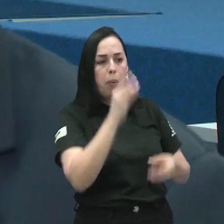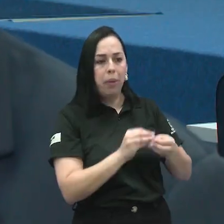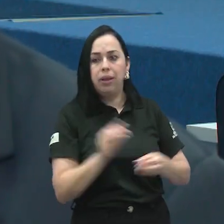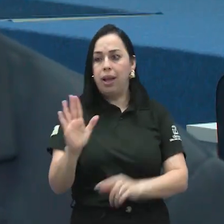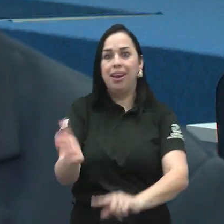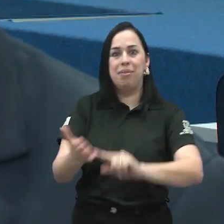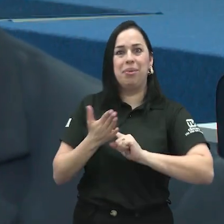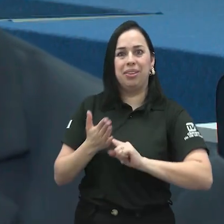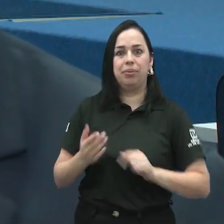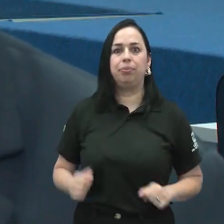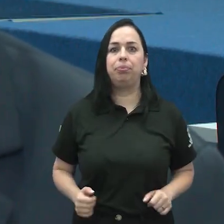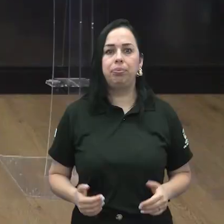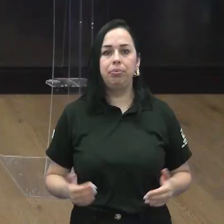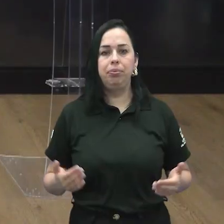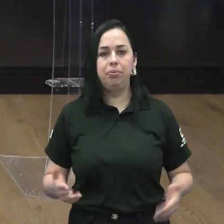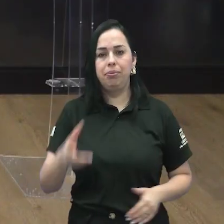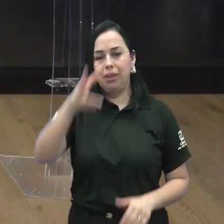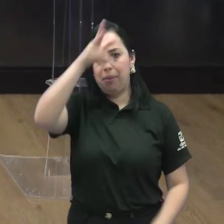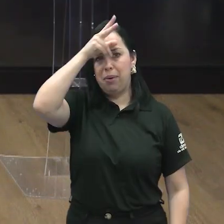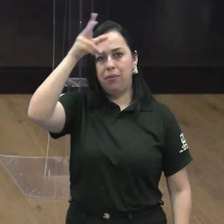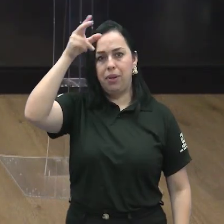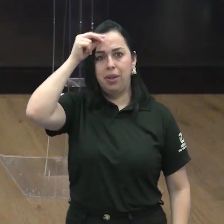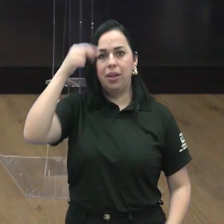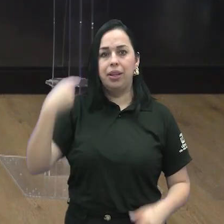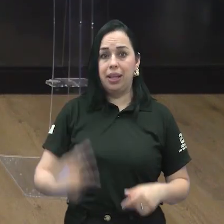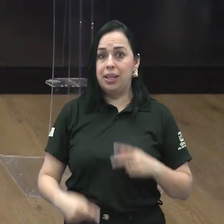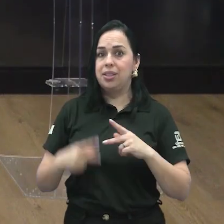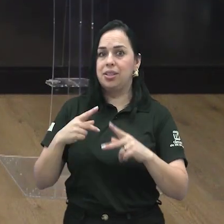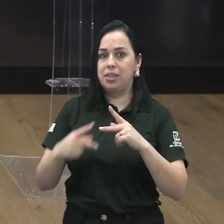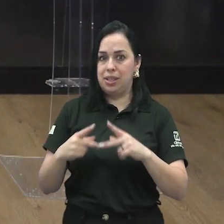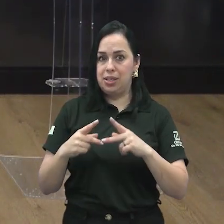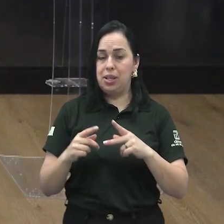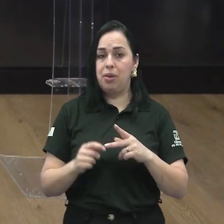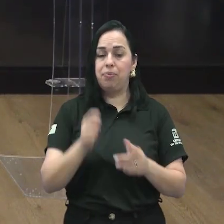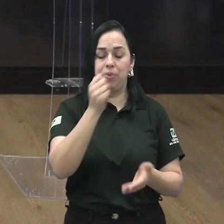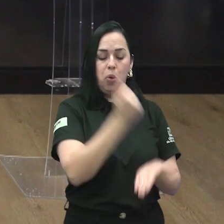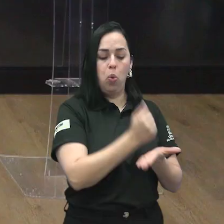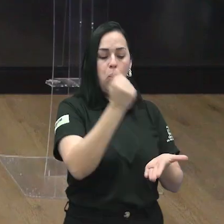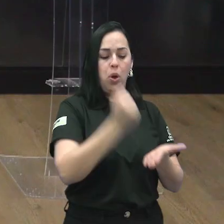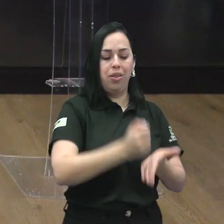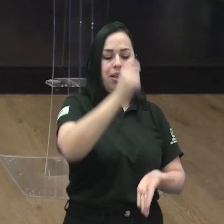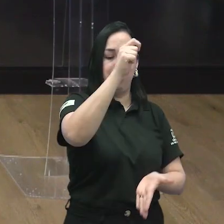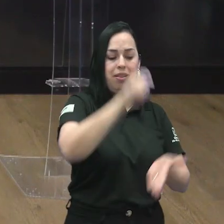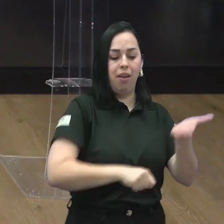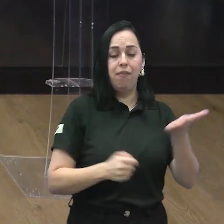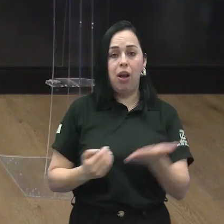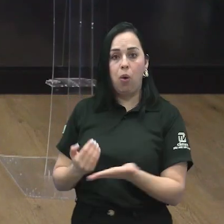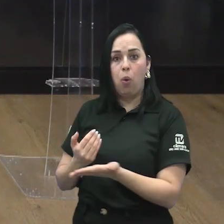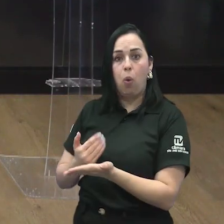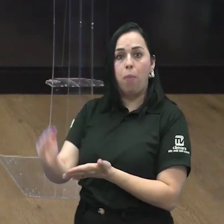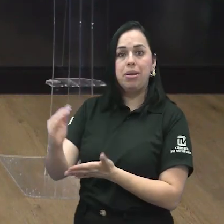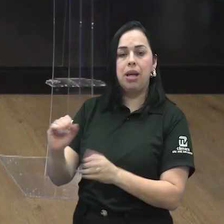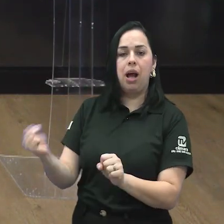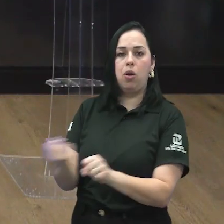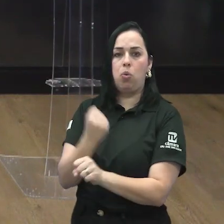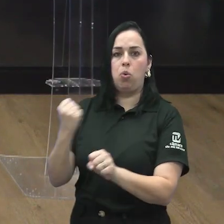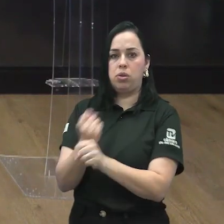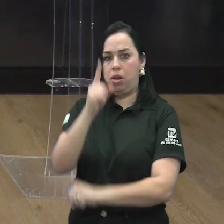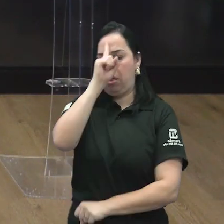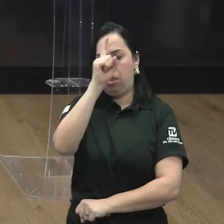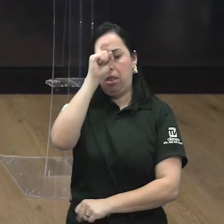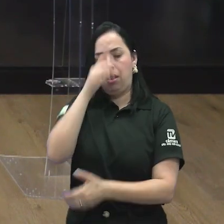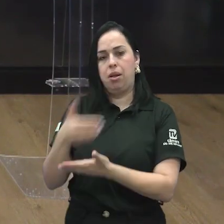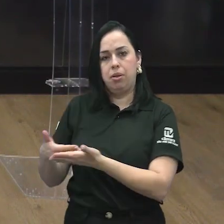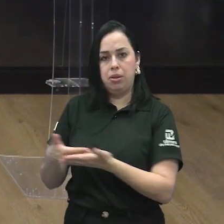o município traz aqui para nós. E a Prefeitura de São José dos Campos assinou o contrato para dar início à construção da nova